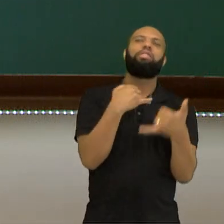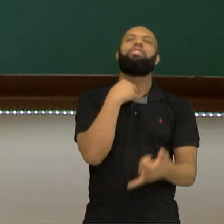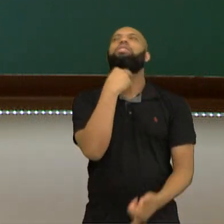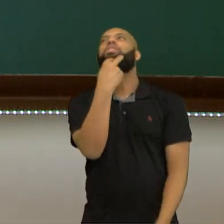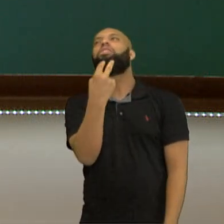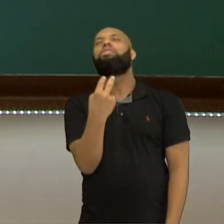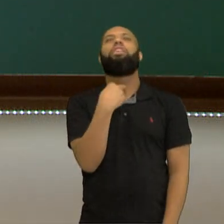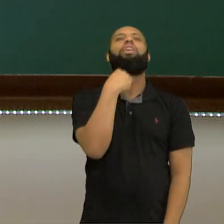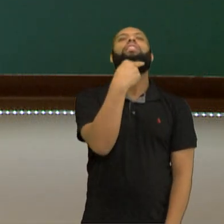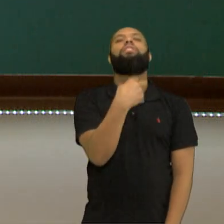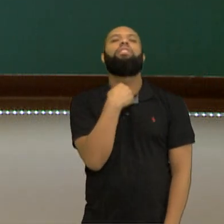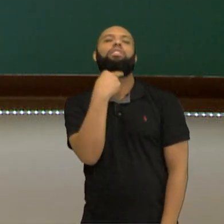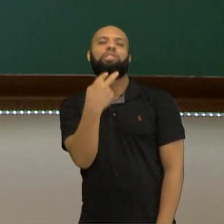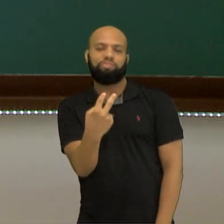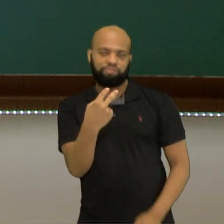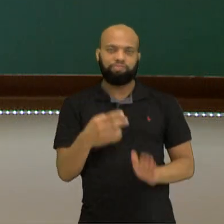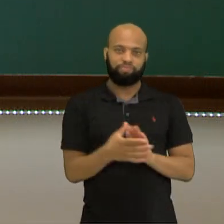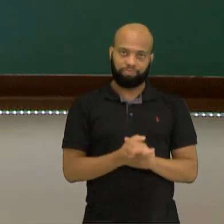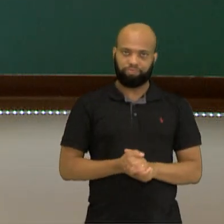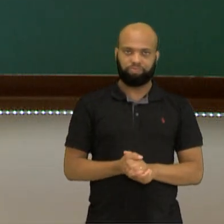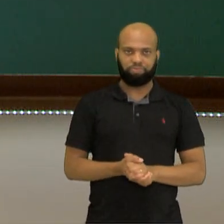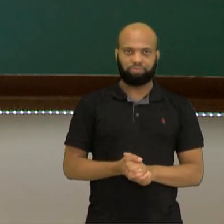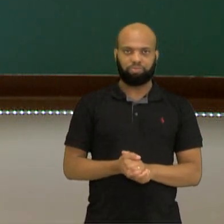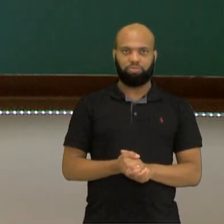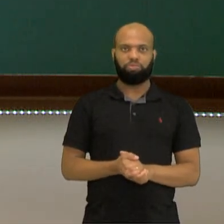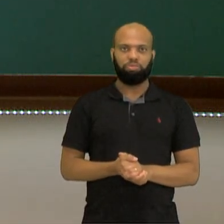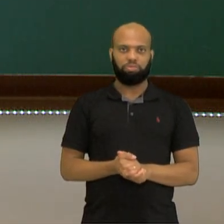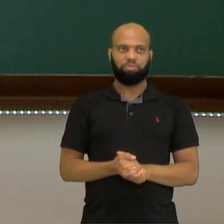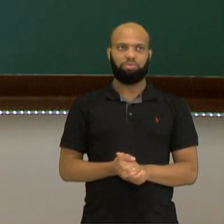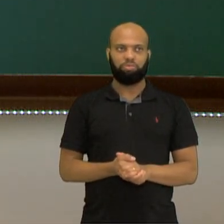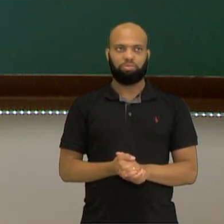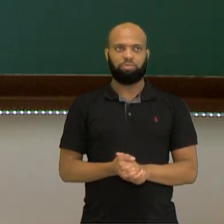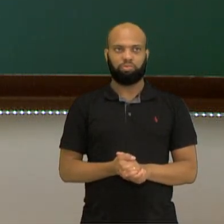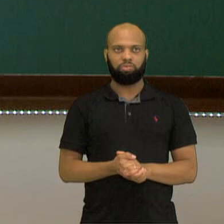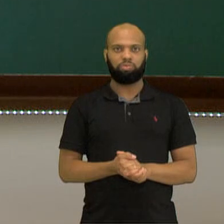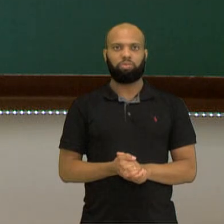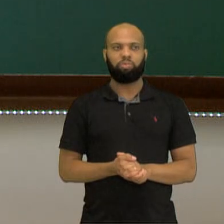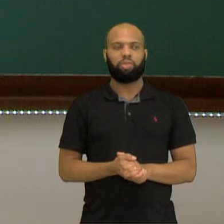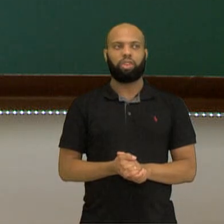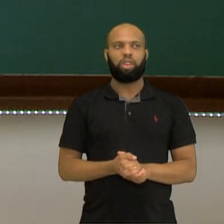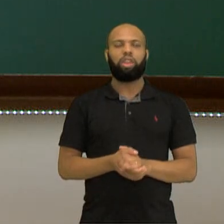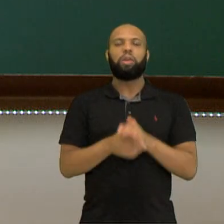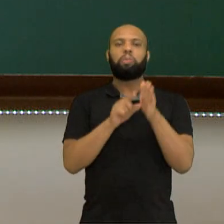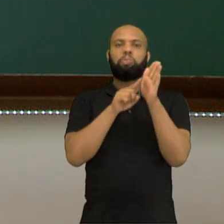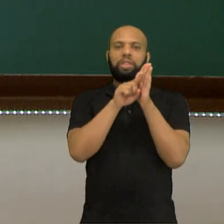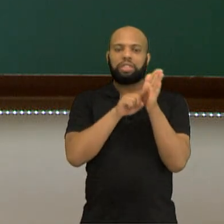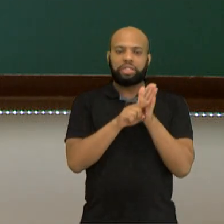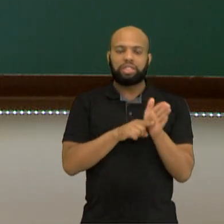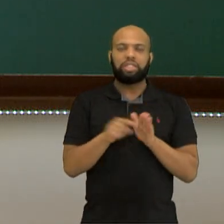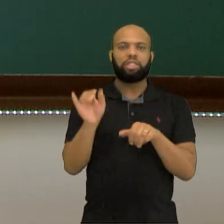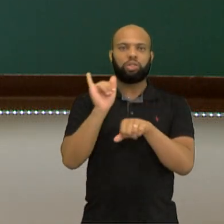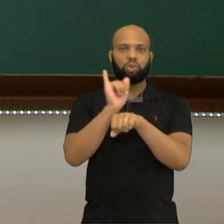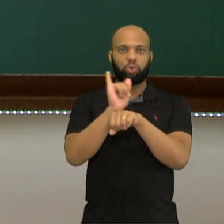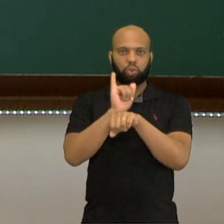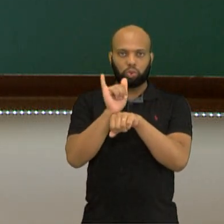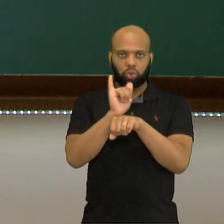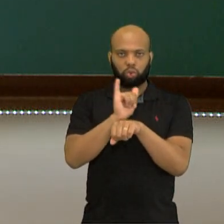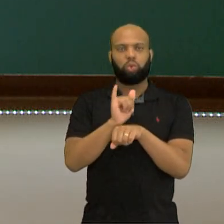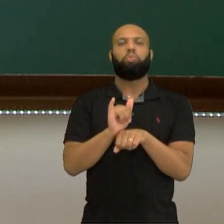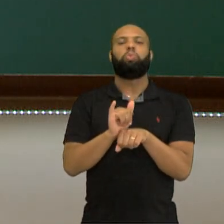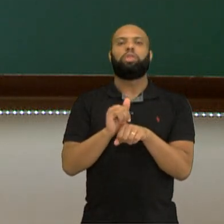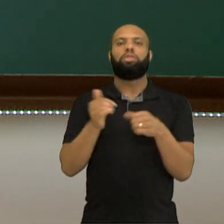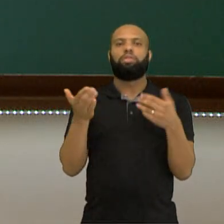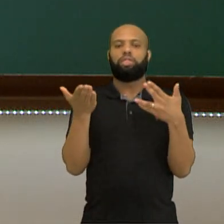Armstrong? What a Wonderful World. Eu gosto, dá uma pesquisada aí no YouTube, talvez nesse momento